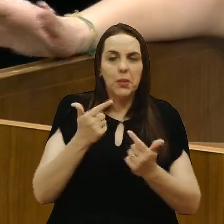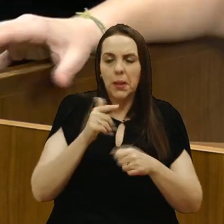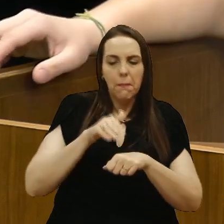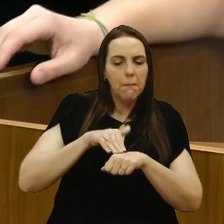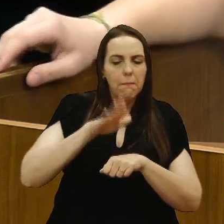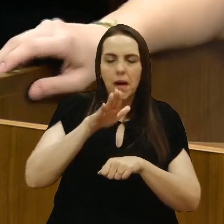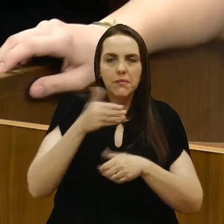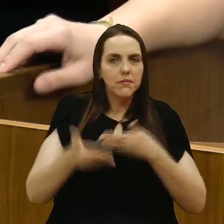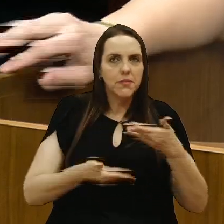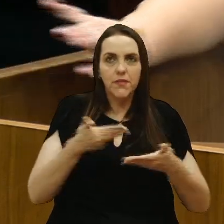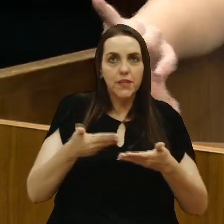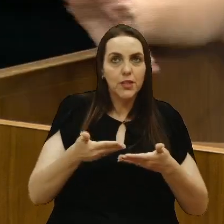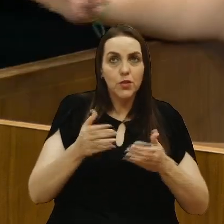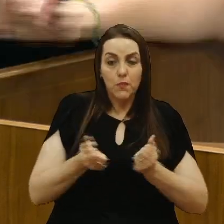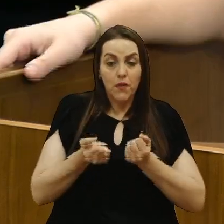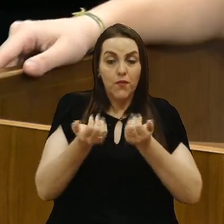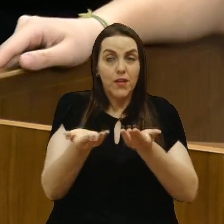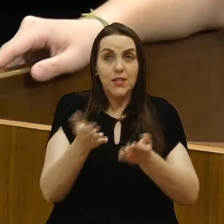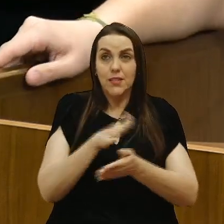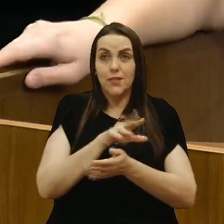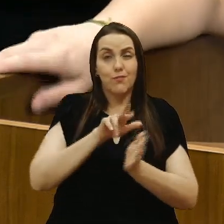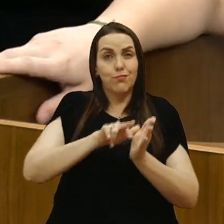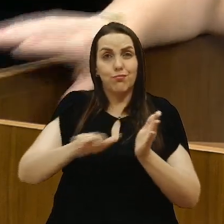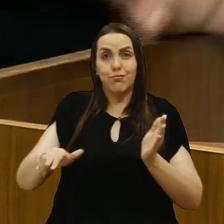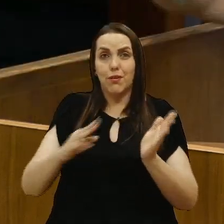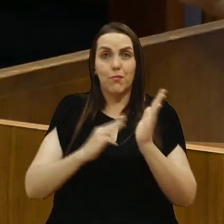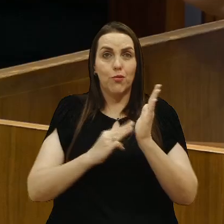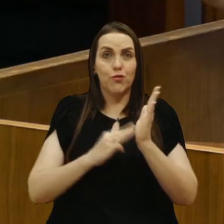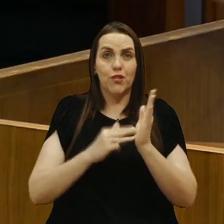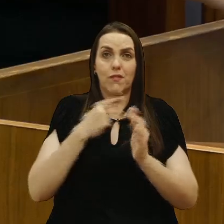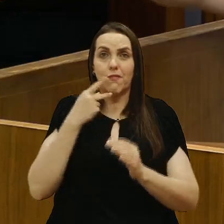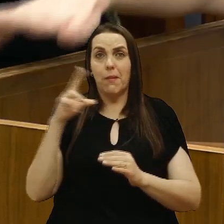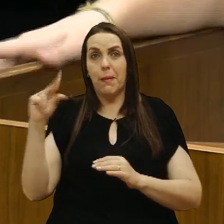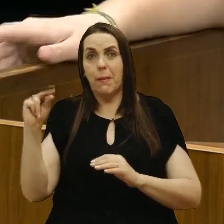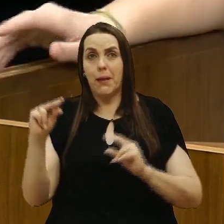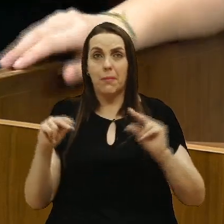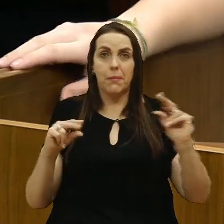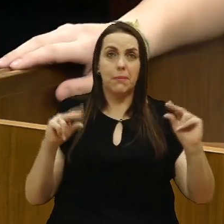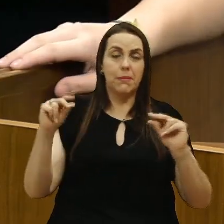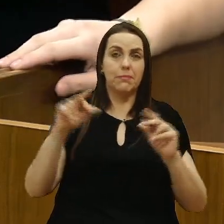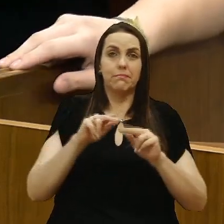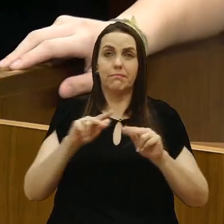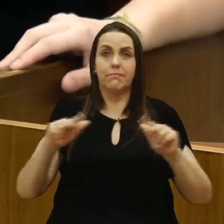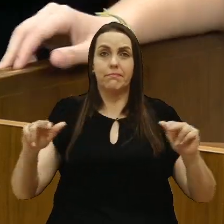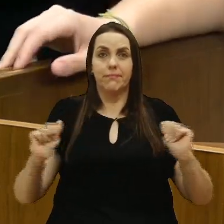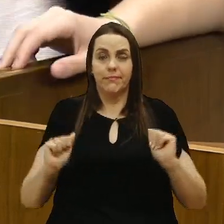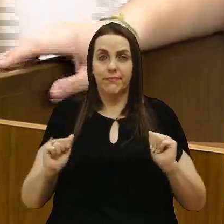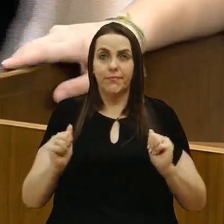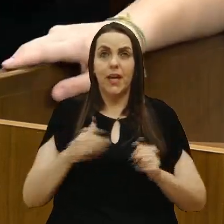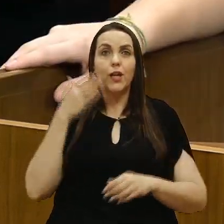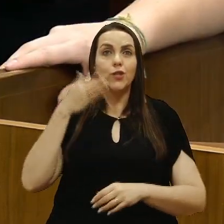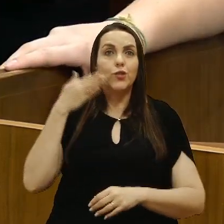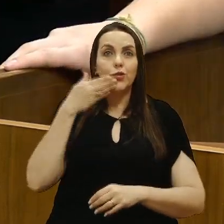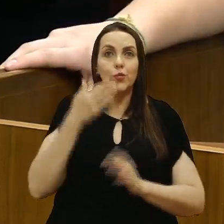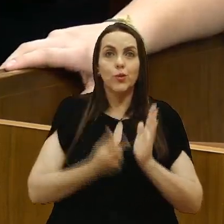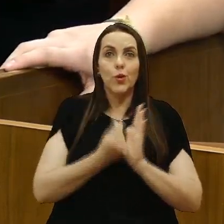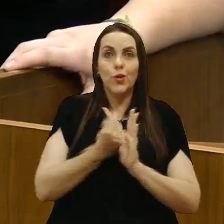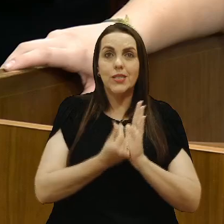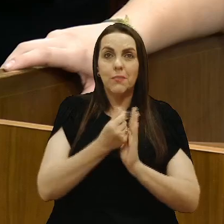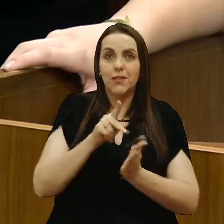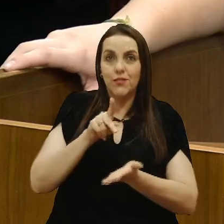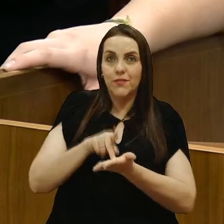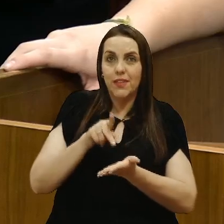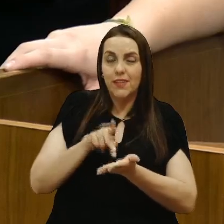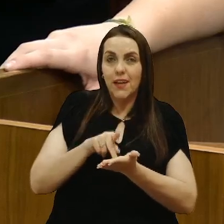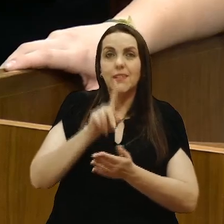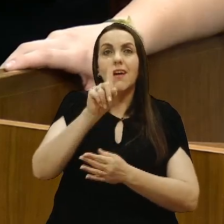esse serviço não será mais oferecido por N fatores. Falam para uma coisa, para outra. Agora, esse discurso do orçamento, de fato, é